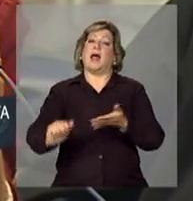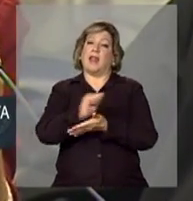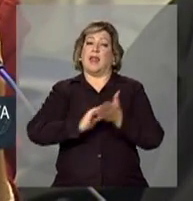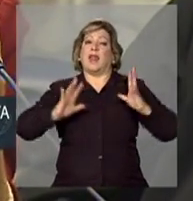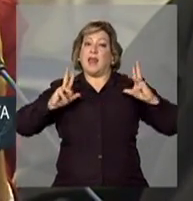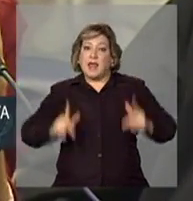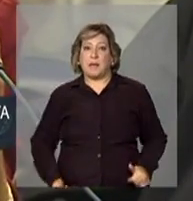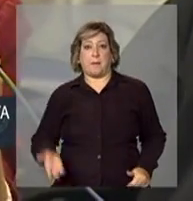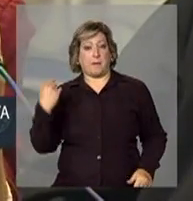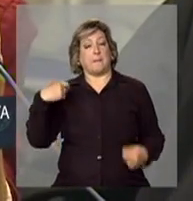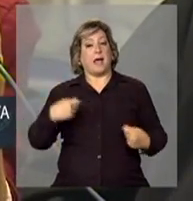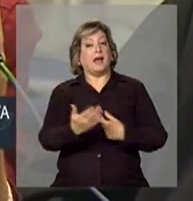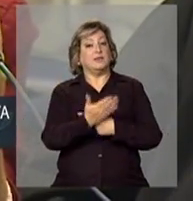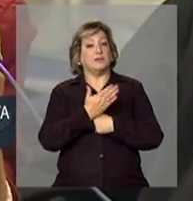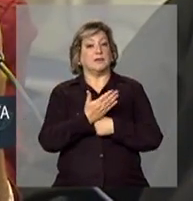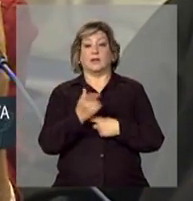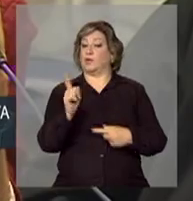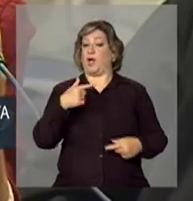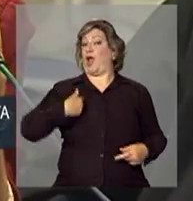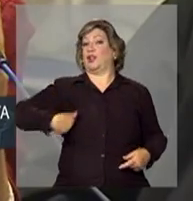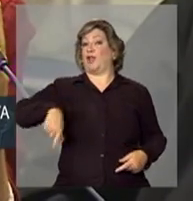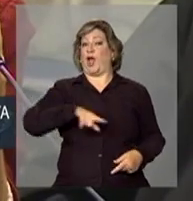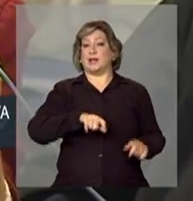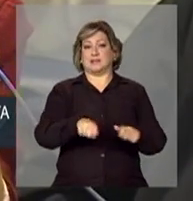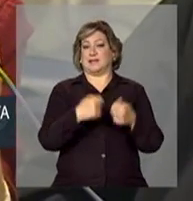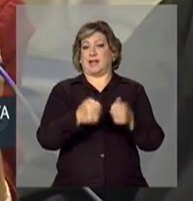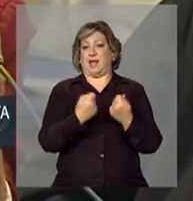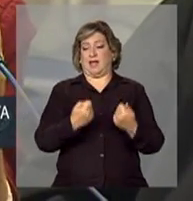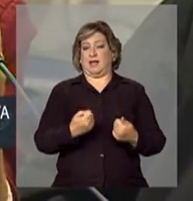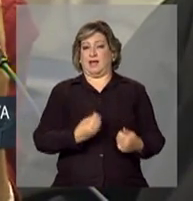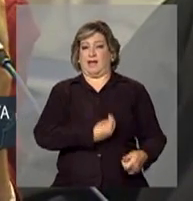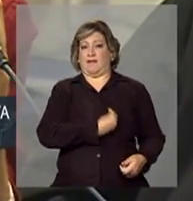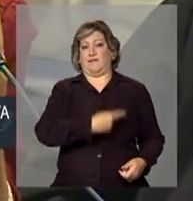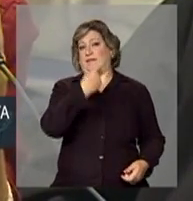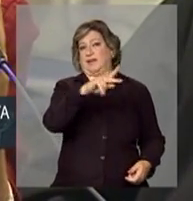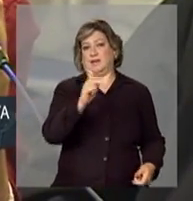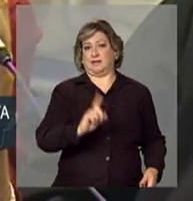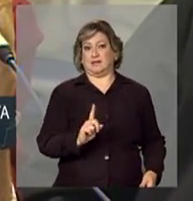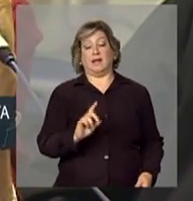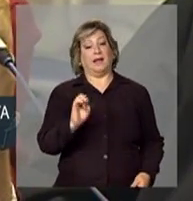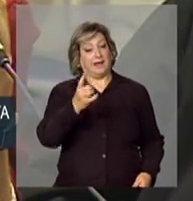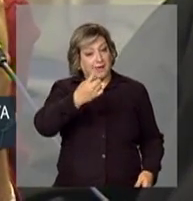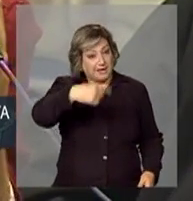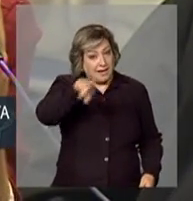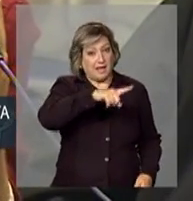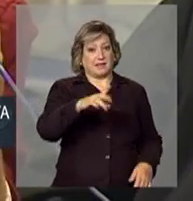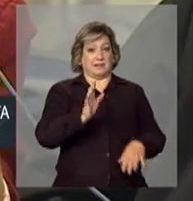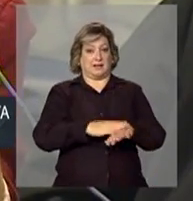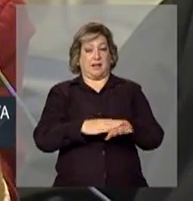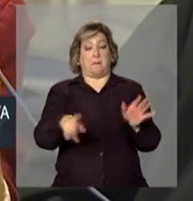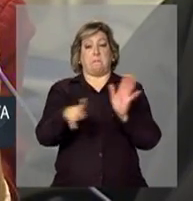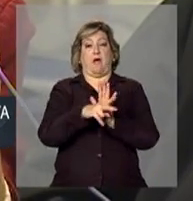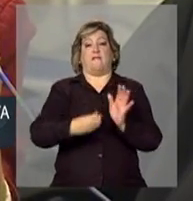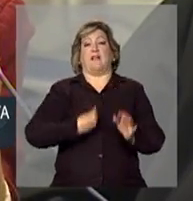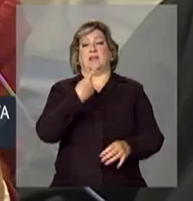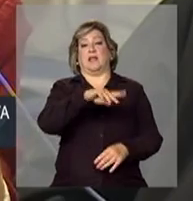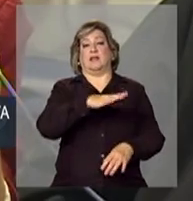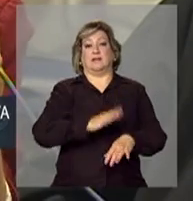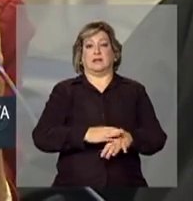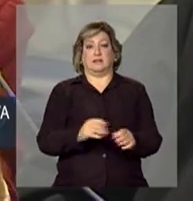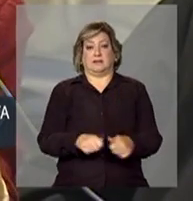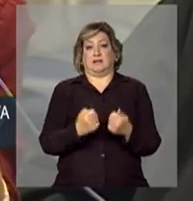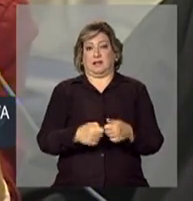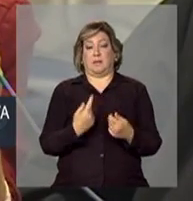lógica é diferente. Não somos nós que manchamos a honra de ninguém. Nós estamos tentando, enquanto mais elas colaborarem conosco,